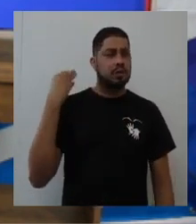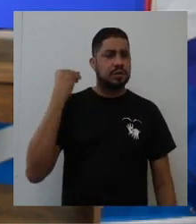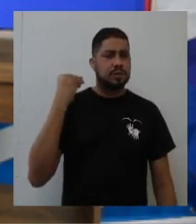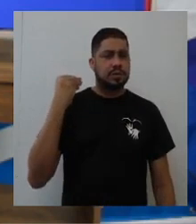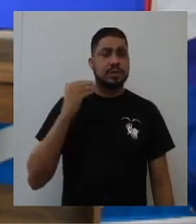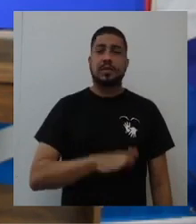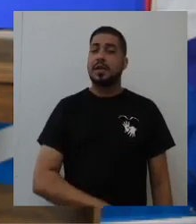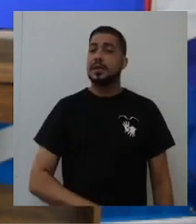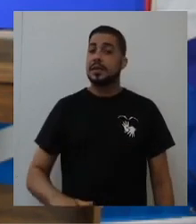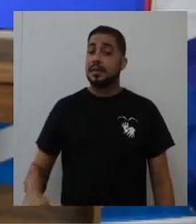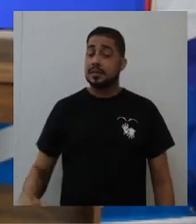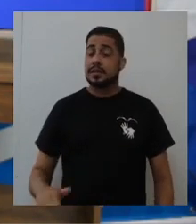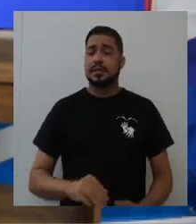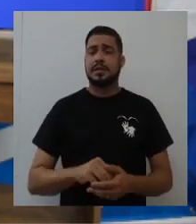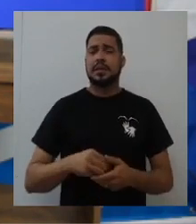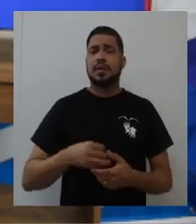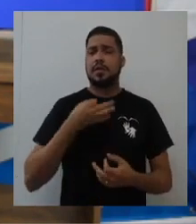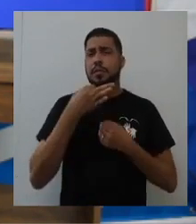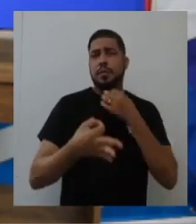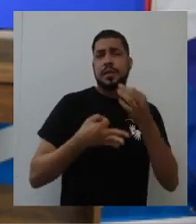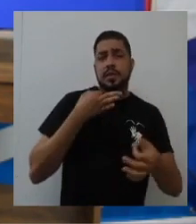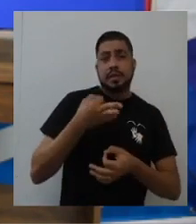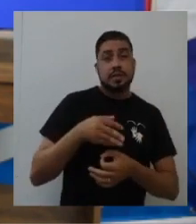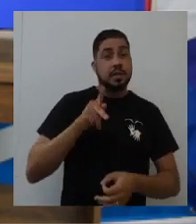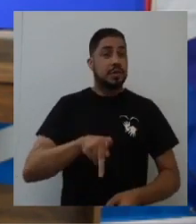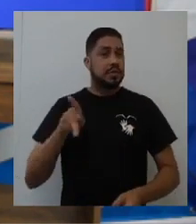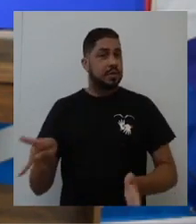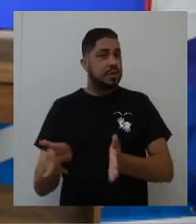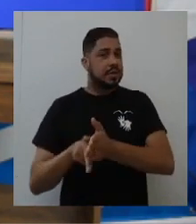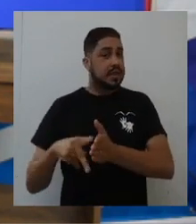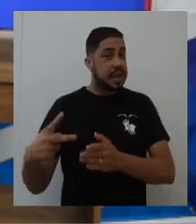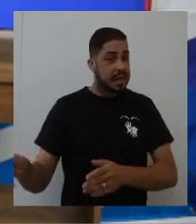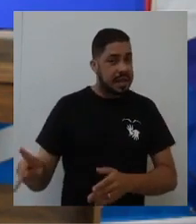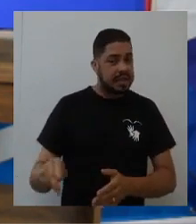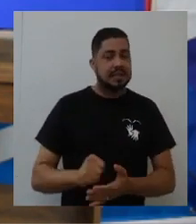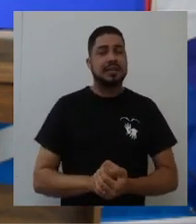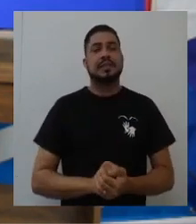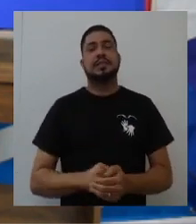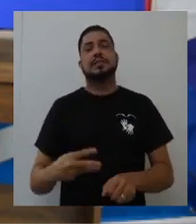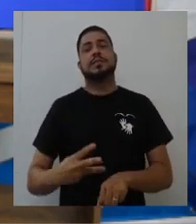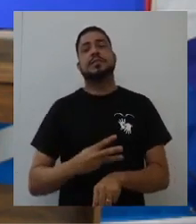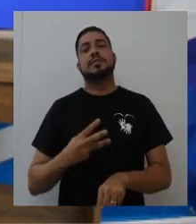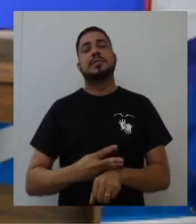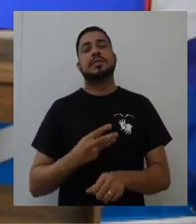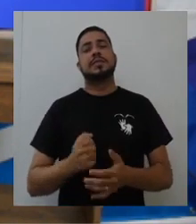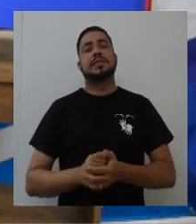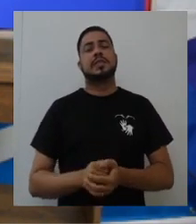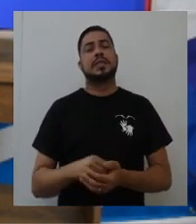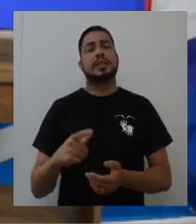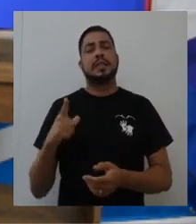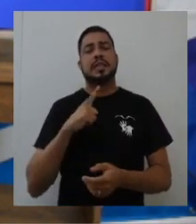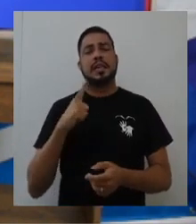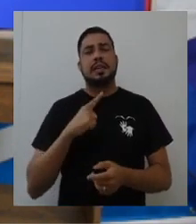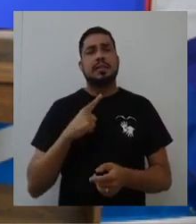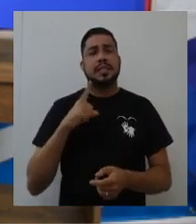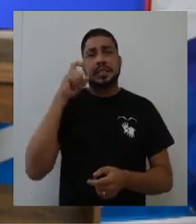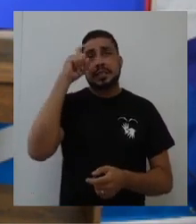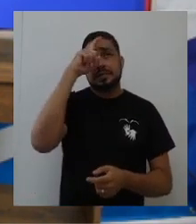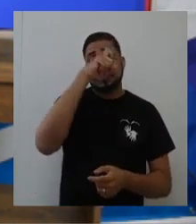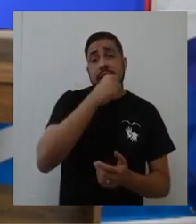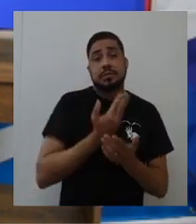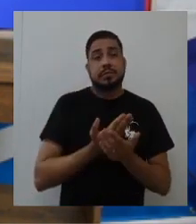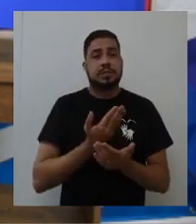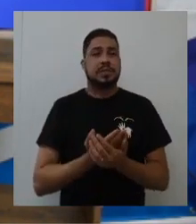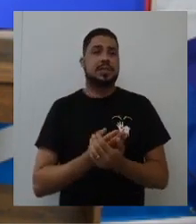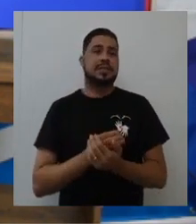criança comentando com a professora dele, pelo WhatsApp, que ele estava com um pouco de dificuldade de estudar